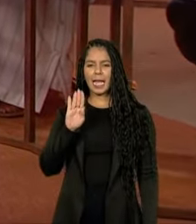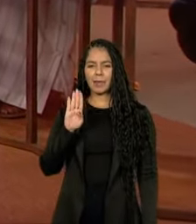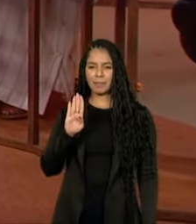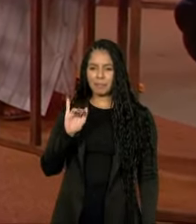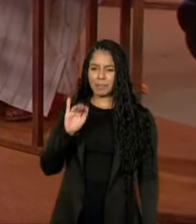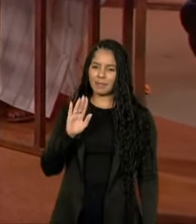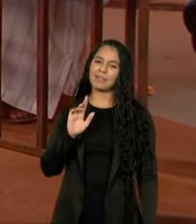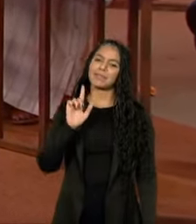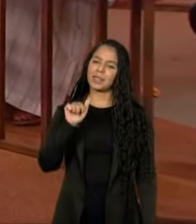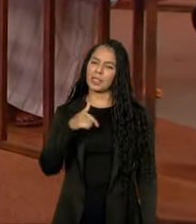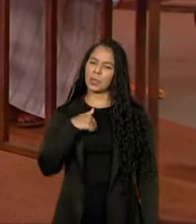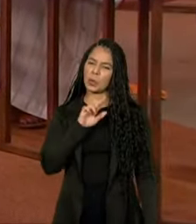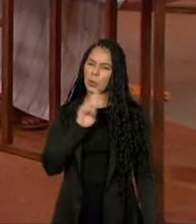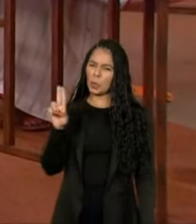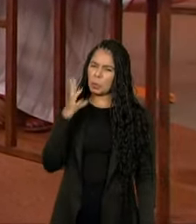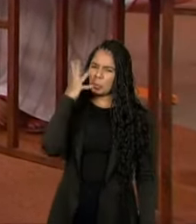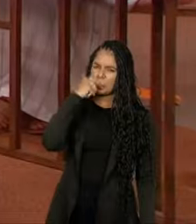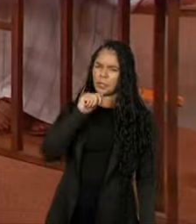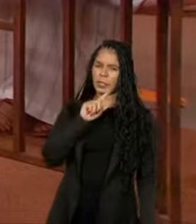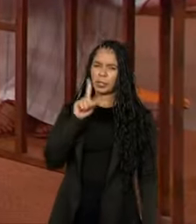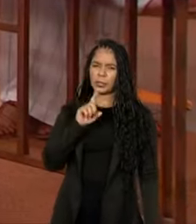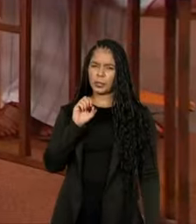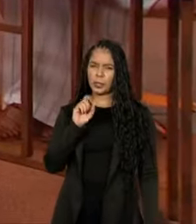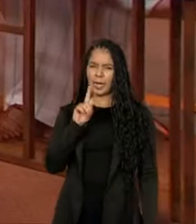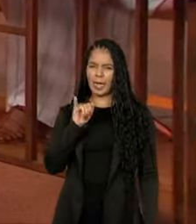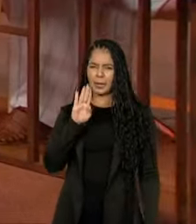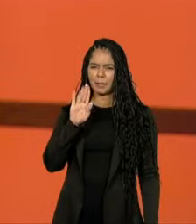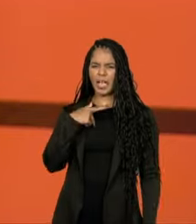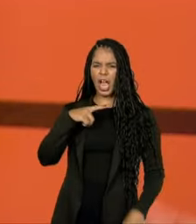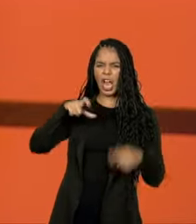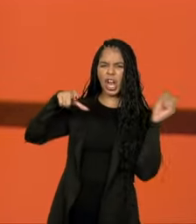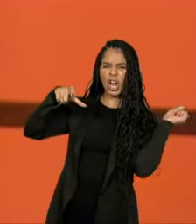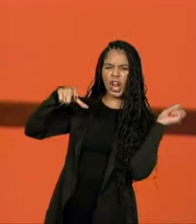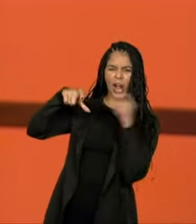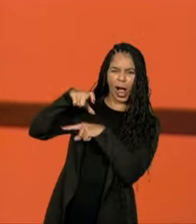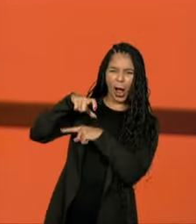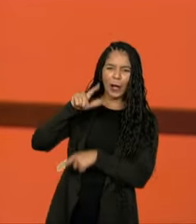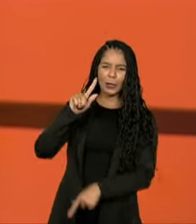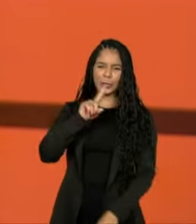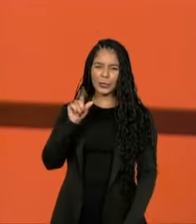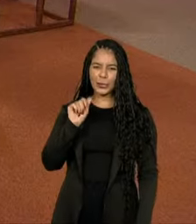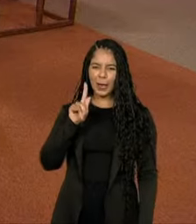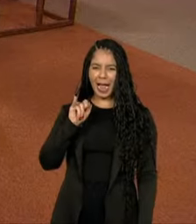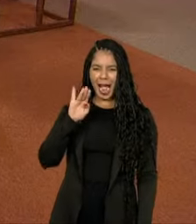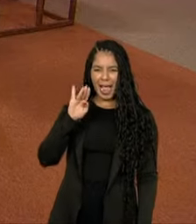Ai, Zogaib, eu adoro esse nome, Zogaib. Parece quase é gol, Zogaib. Olha lá, vai ser...